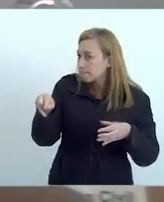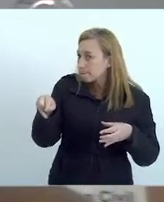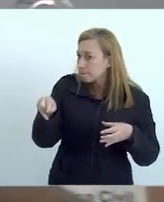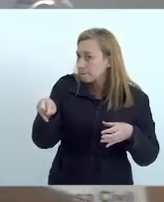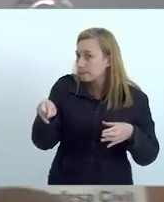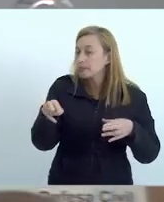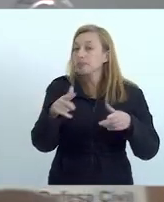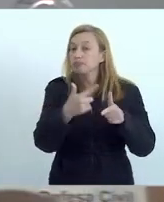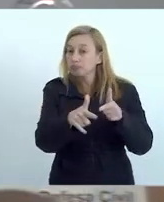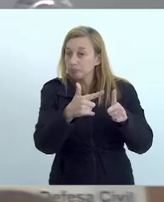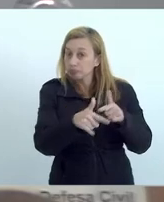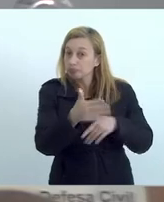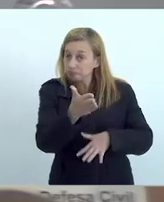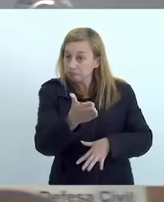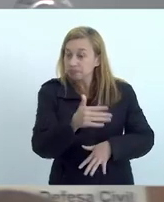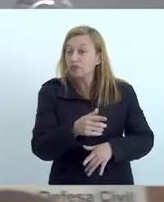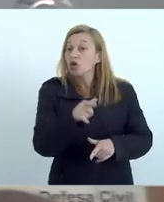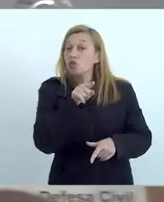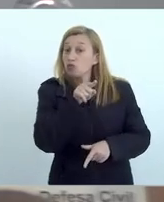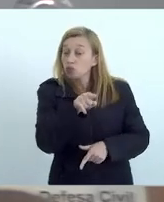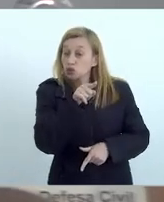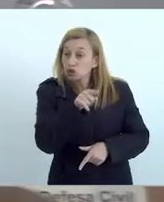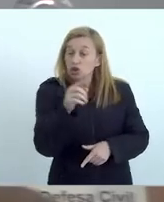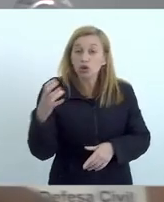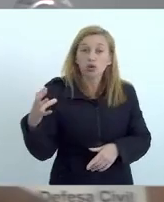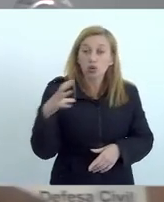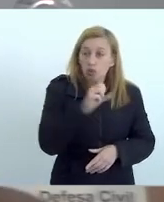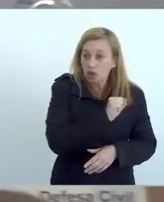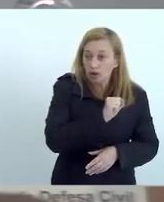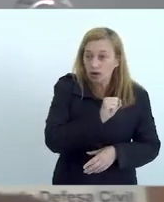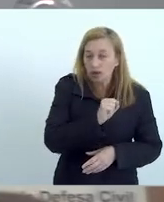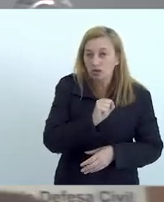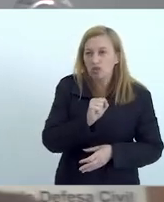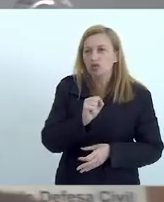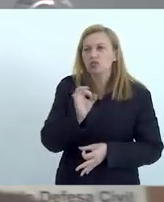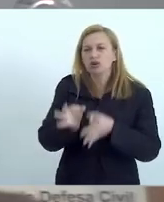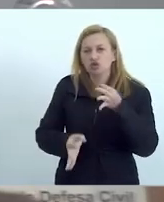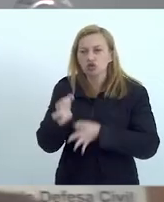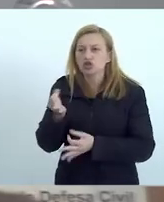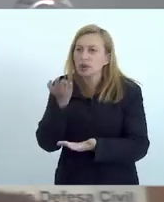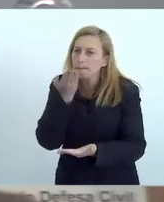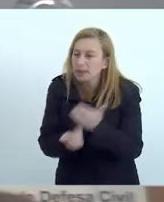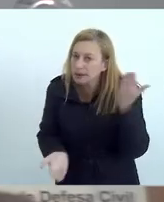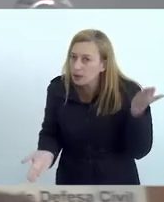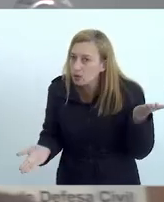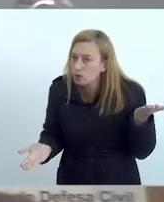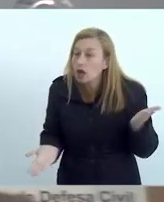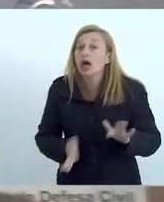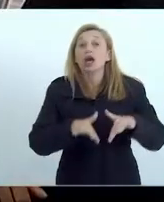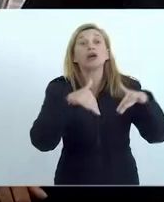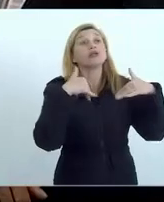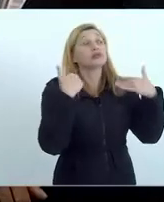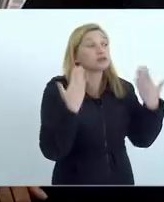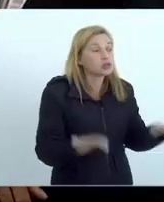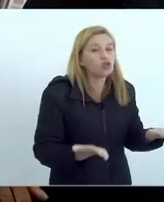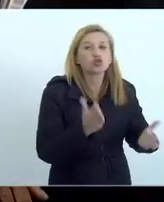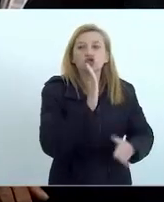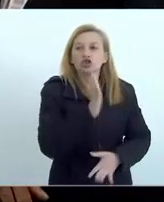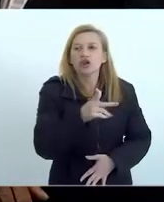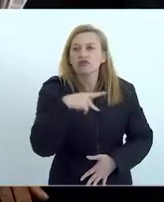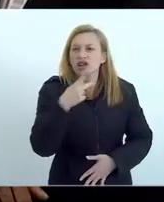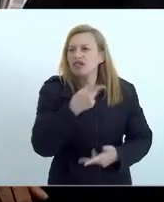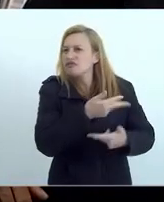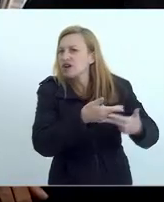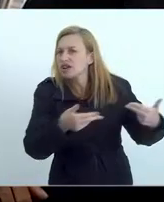devido a esse problema você recorreu na justiça você perdeu então eu já